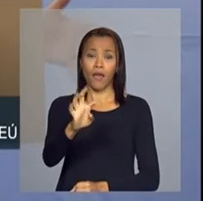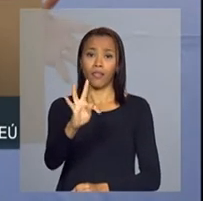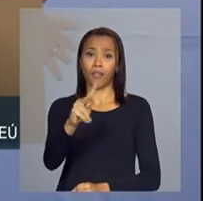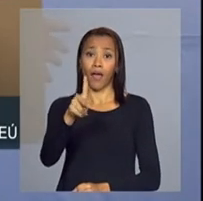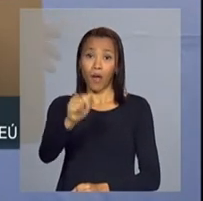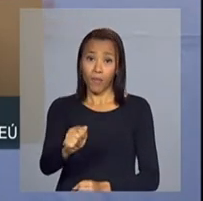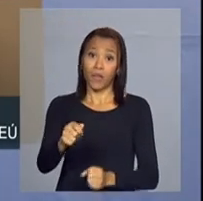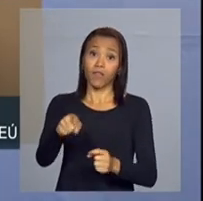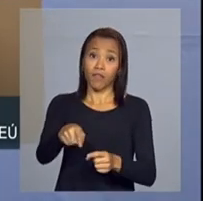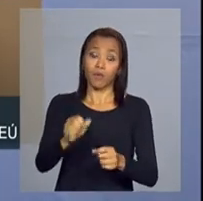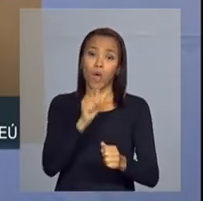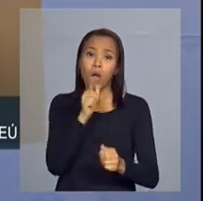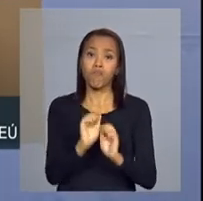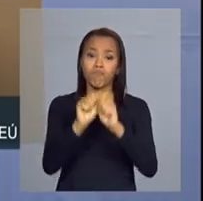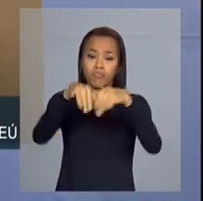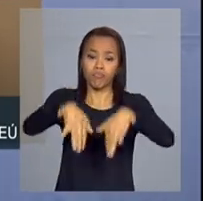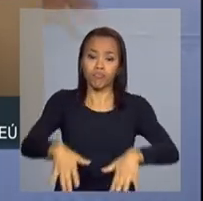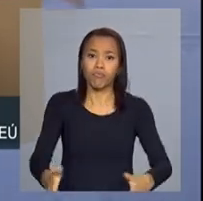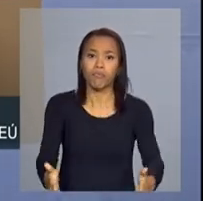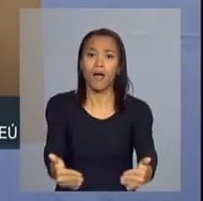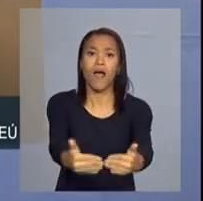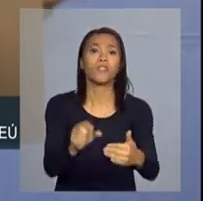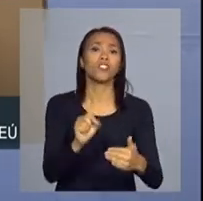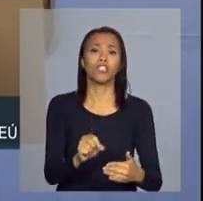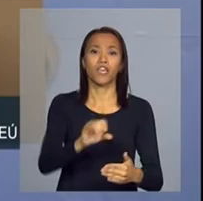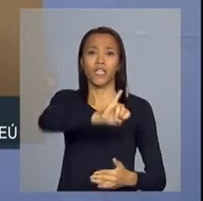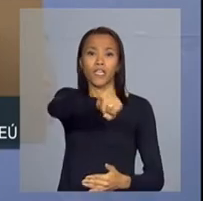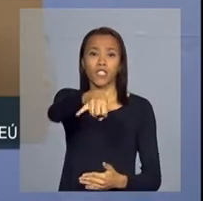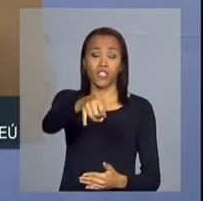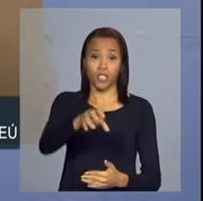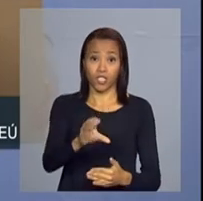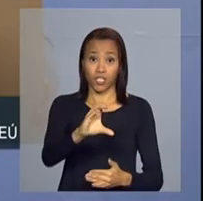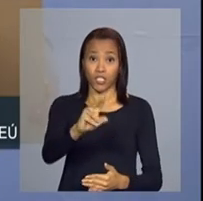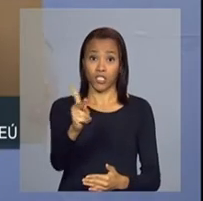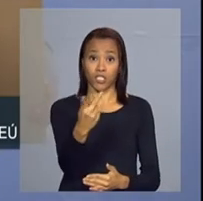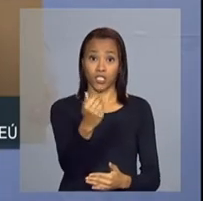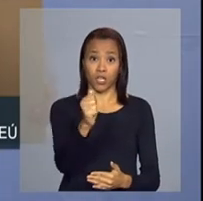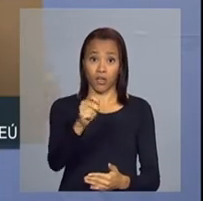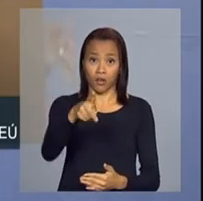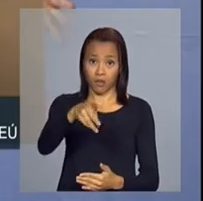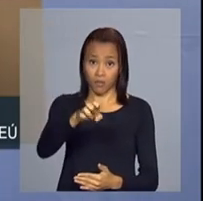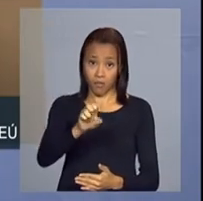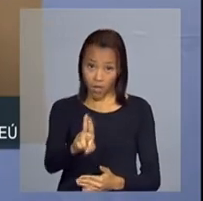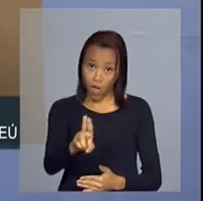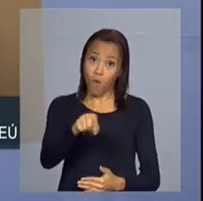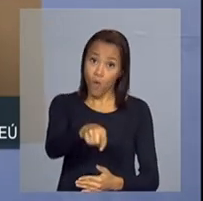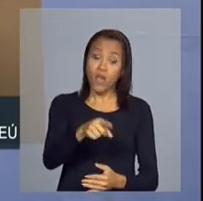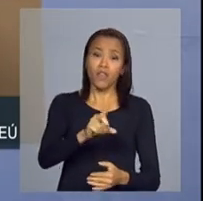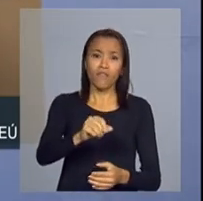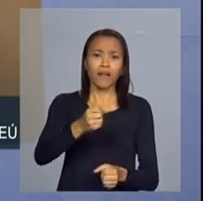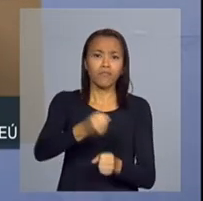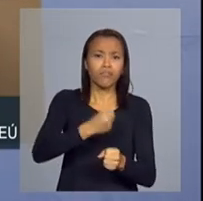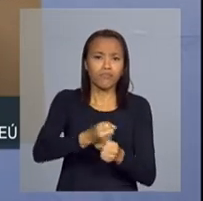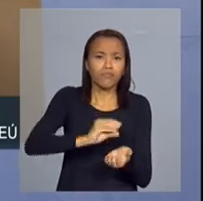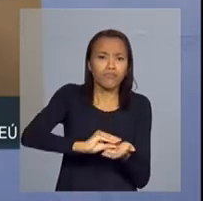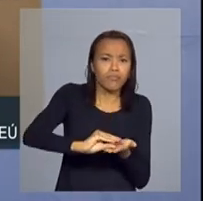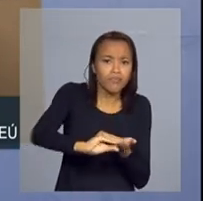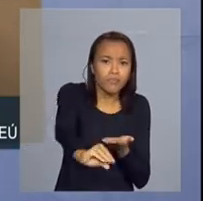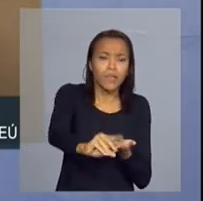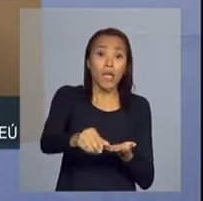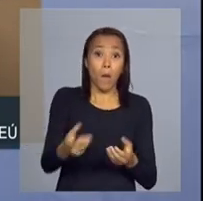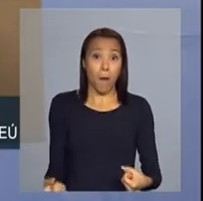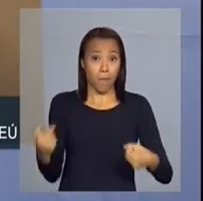Chapéu, uma obra de 560 milhões de reais, que vai ser feita em parceria